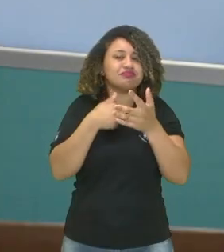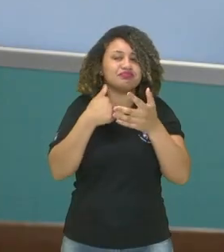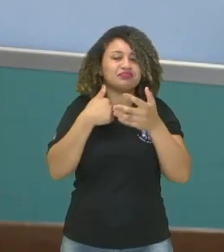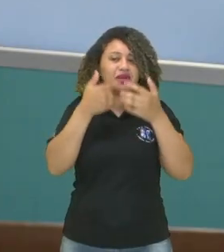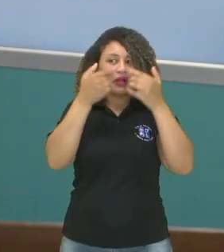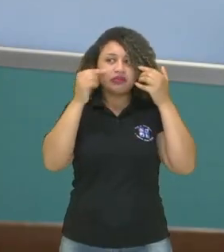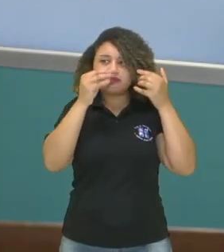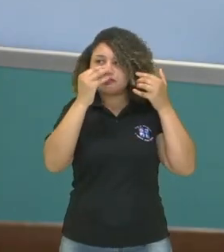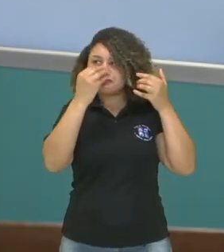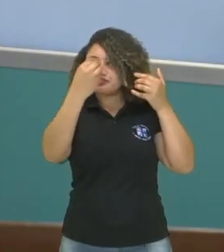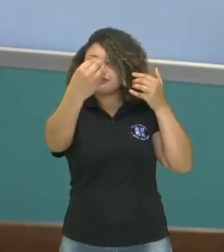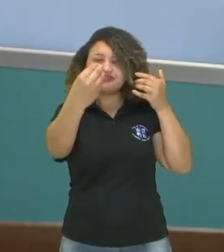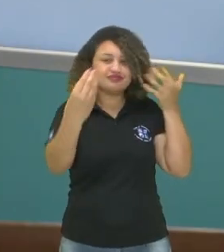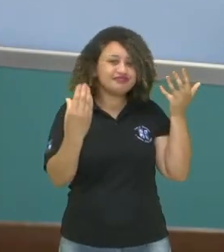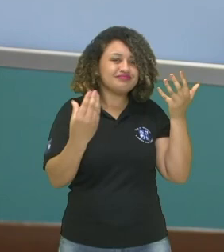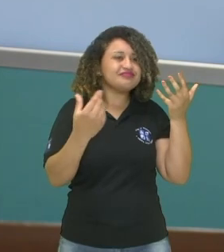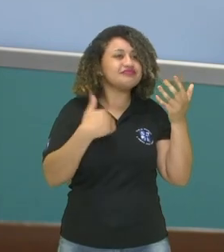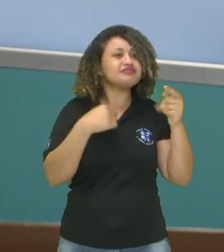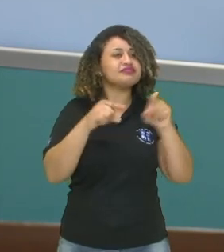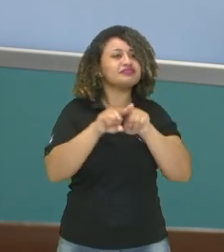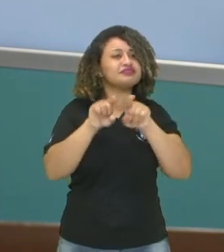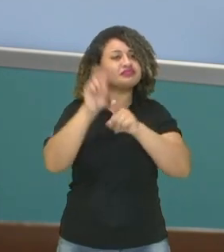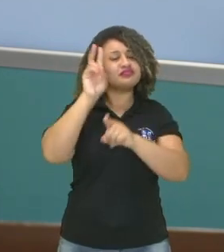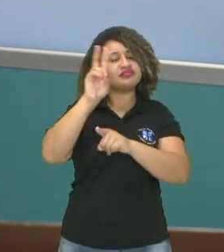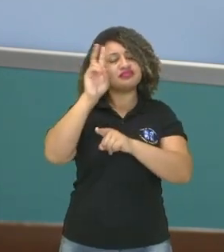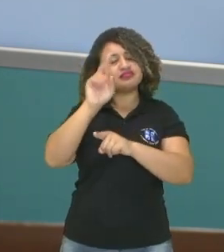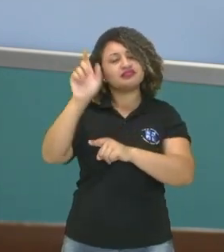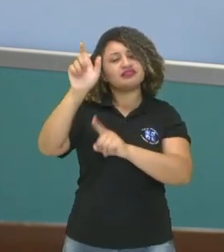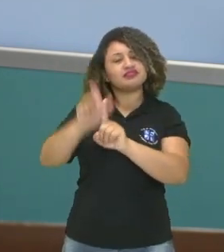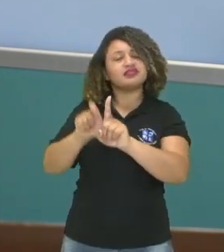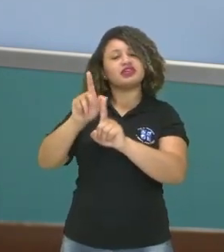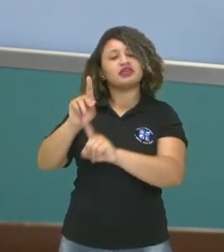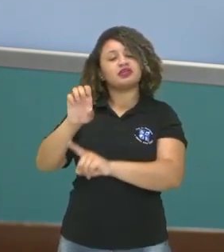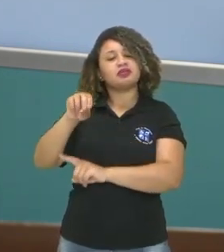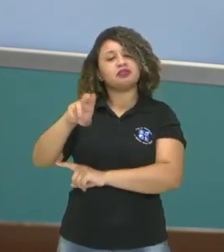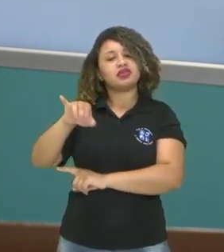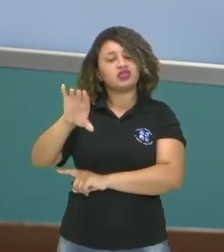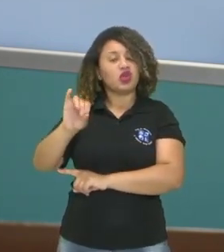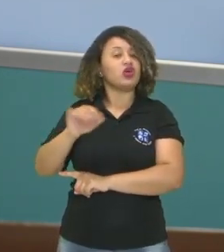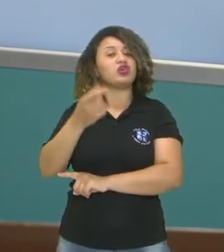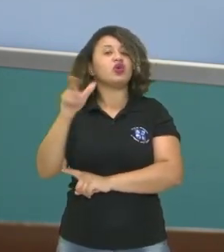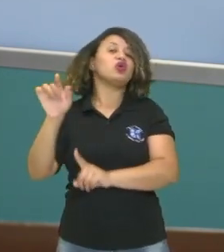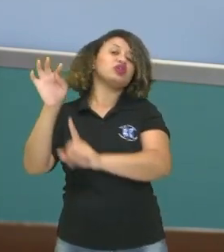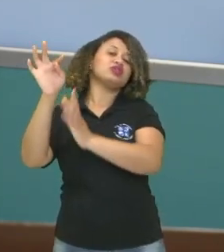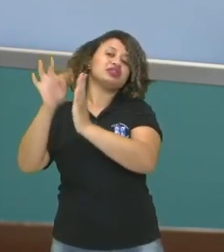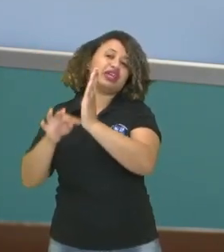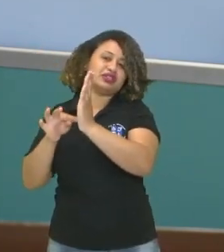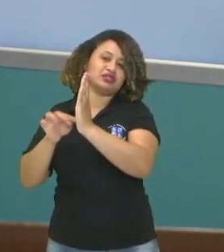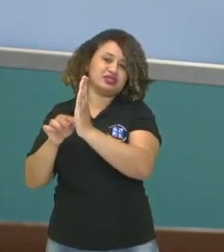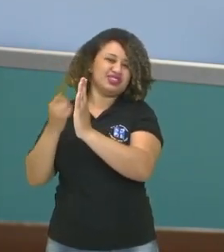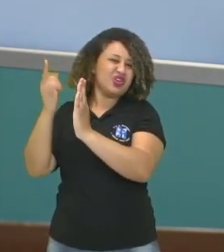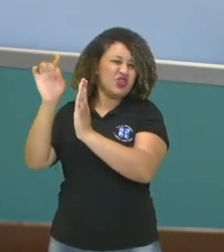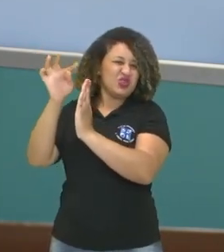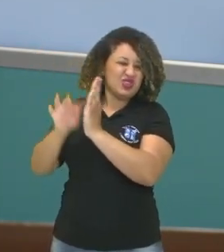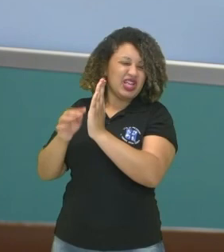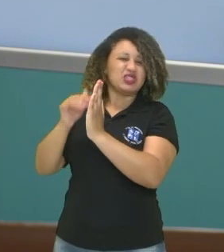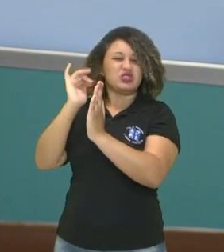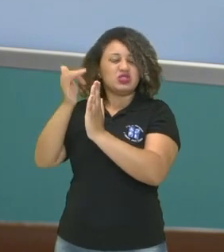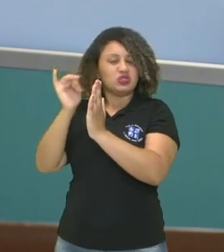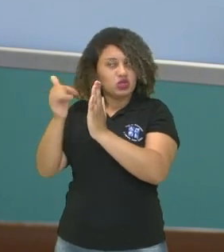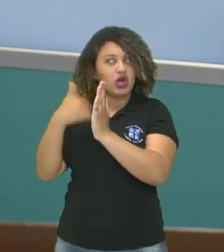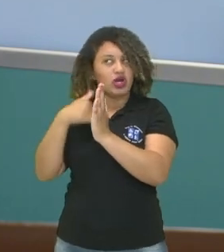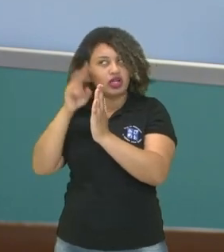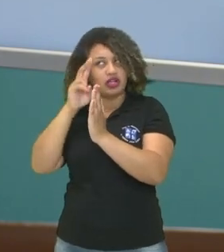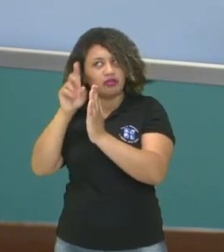referência direta ao personagem Pinóquio, um fato intertextual. Cada vez que o Pinóquio mentia, o seu nariz crescia. E é